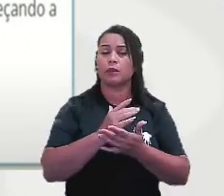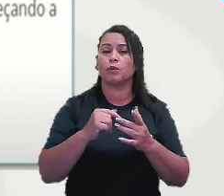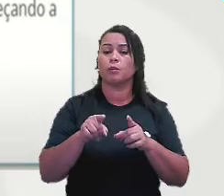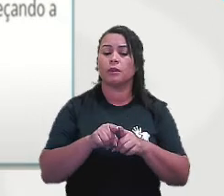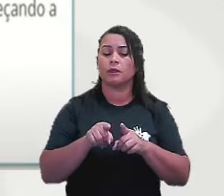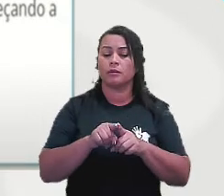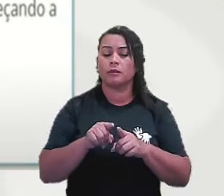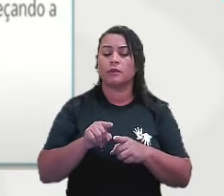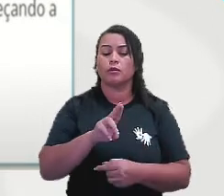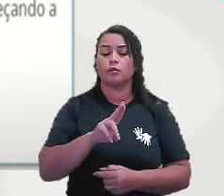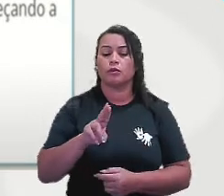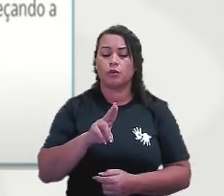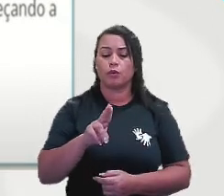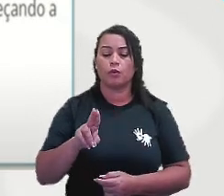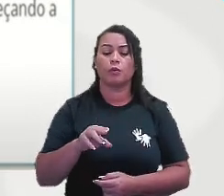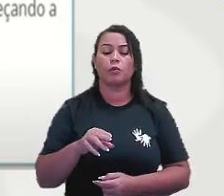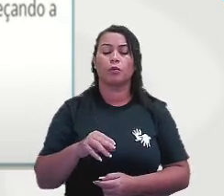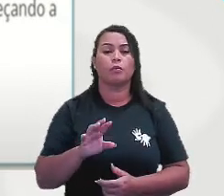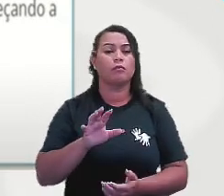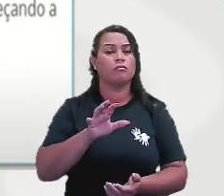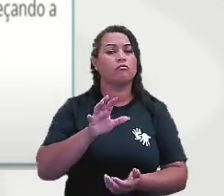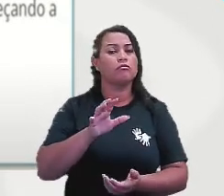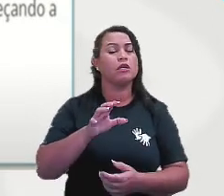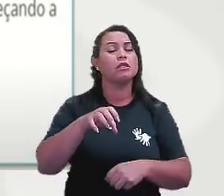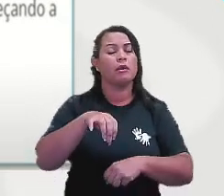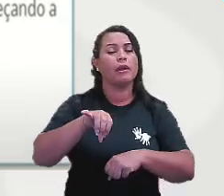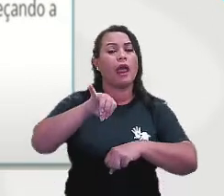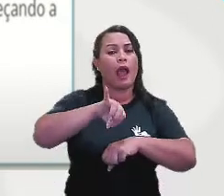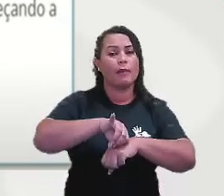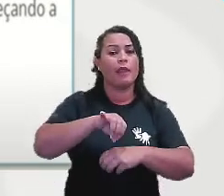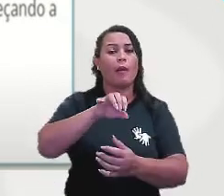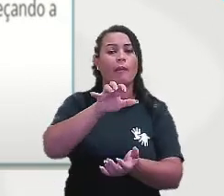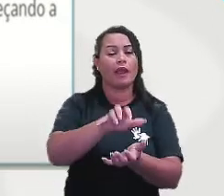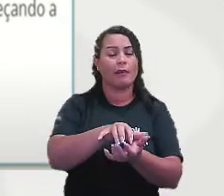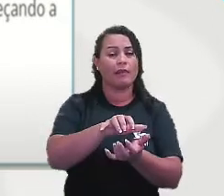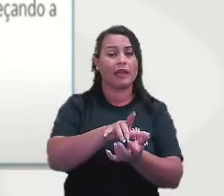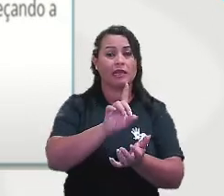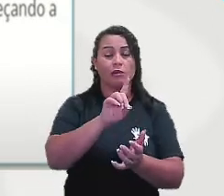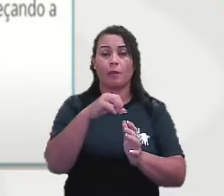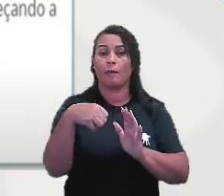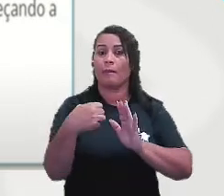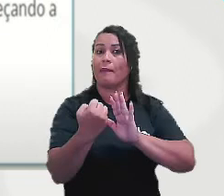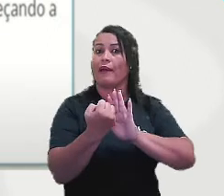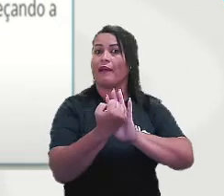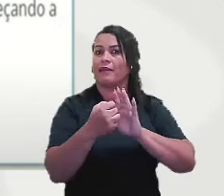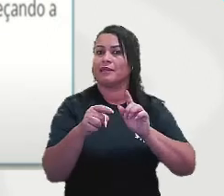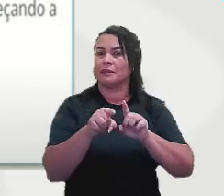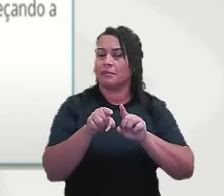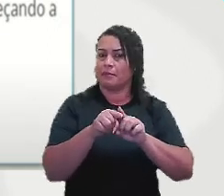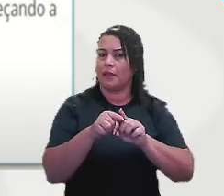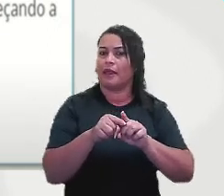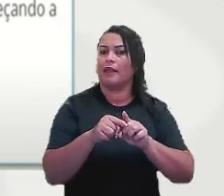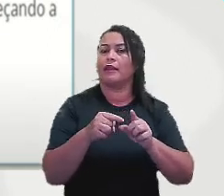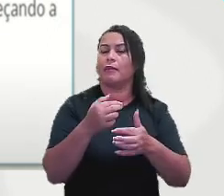capitais pernambucanas não são tão marcantes para o Estado, mas sim para o país. Antônio da Silva